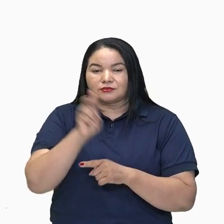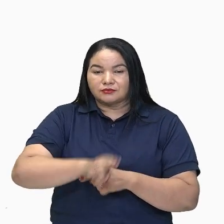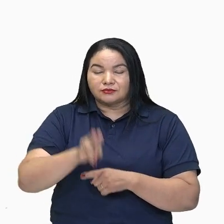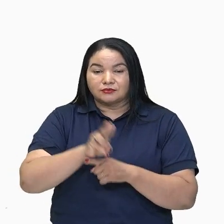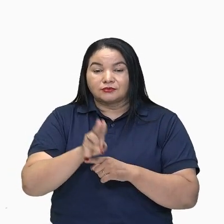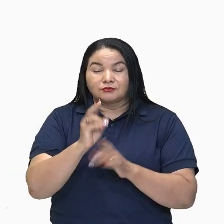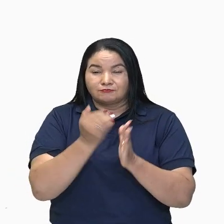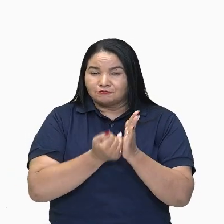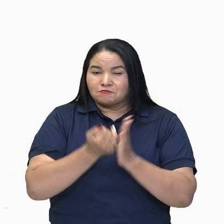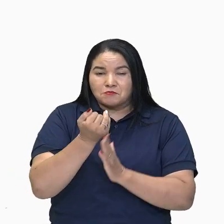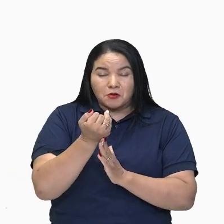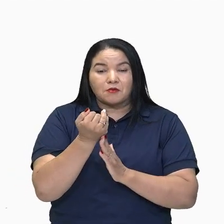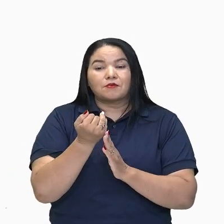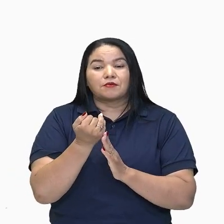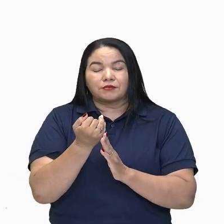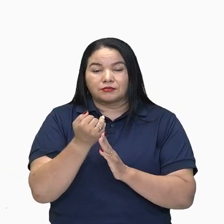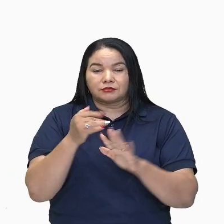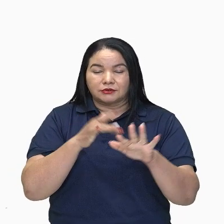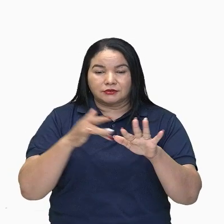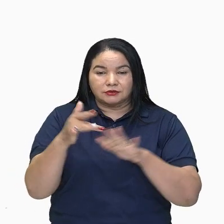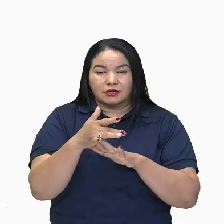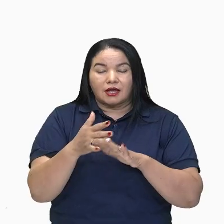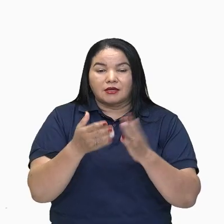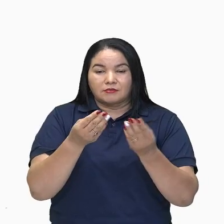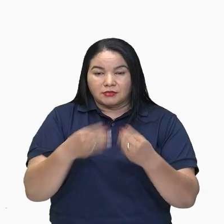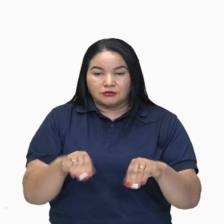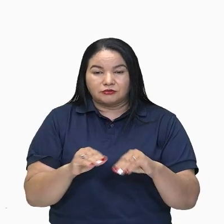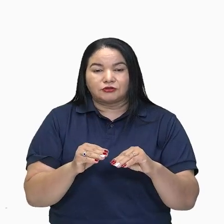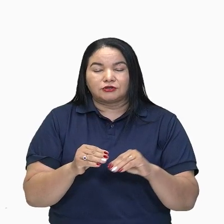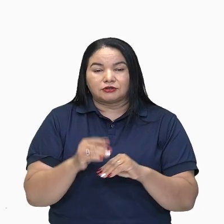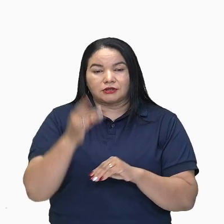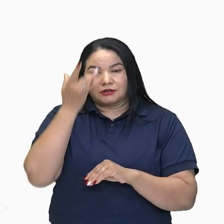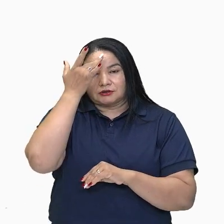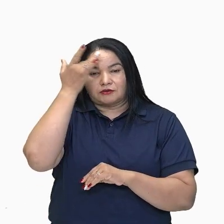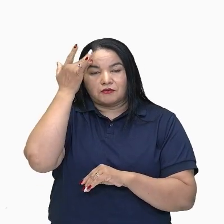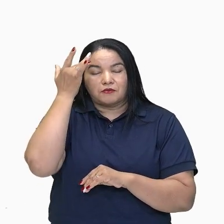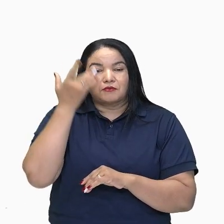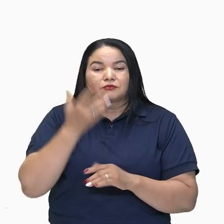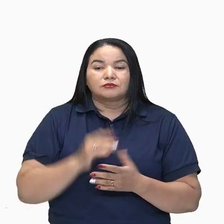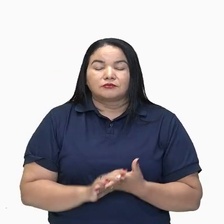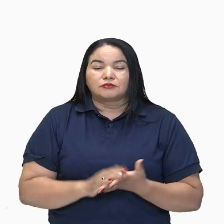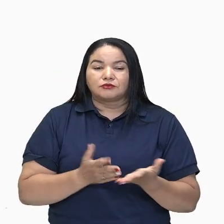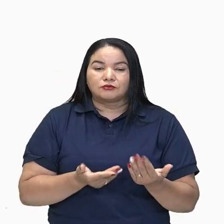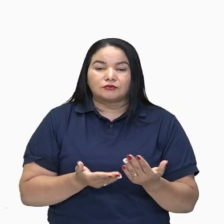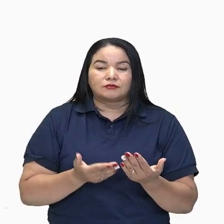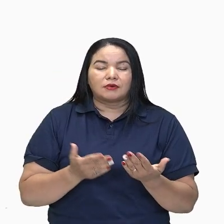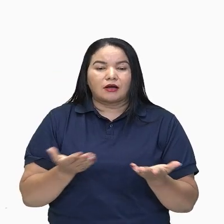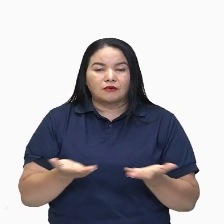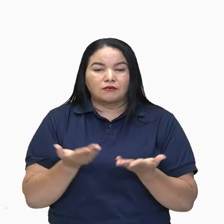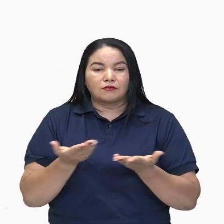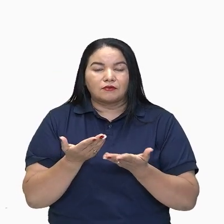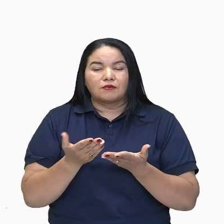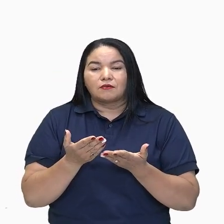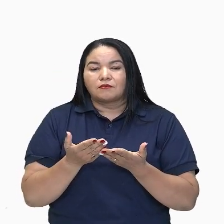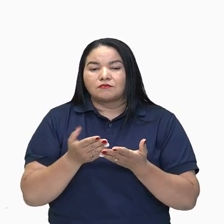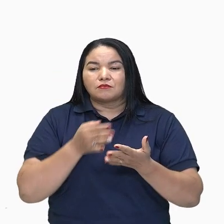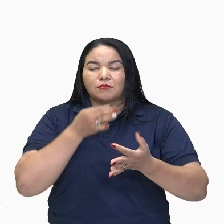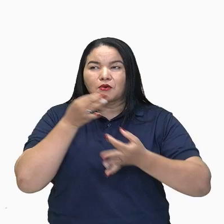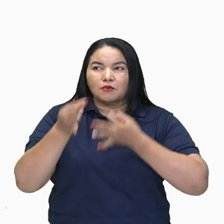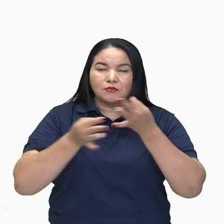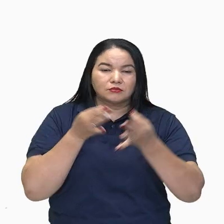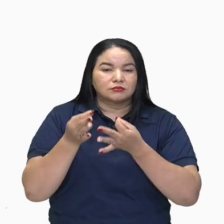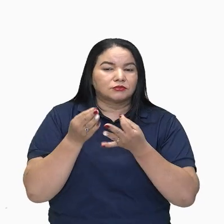sociais prejudica a saúde mental dos jovens, quais seriam os argumentos que nós podemos utilizar aí